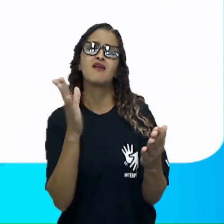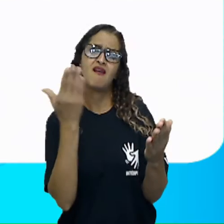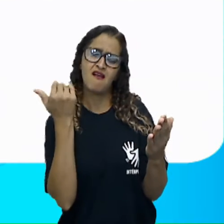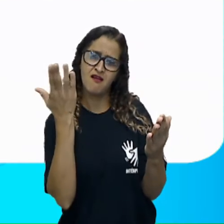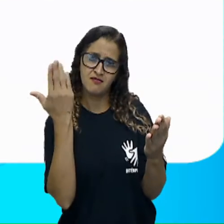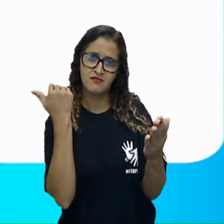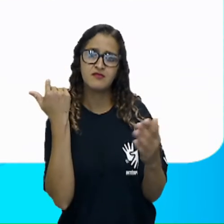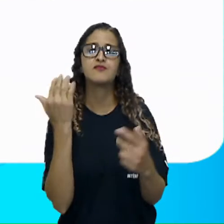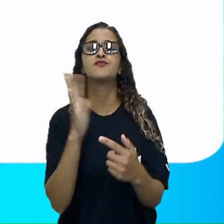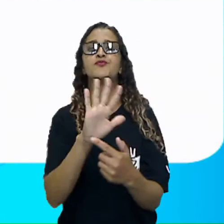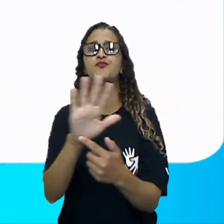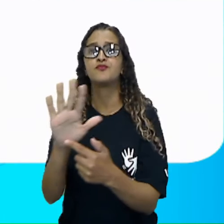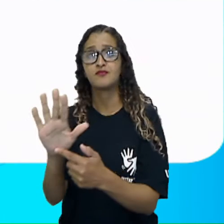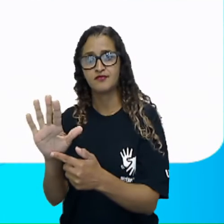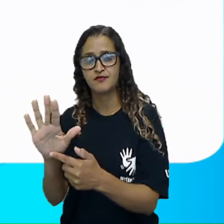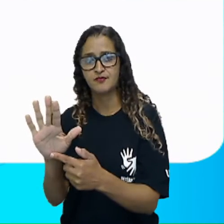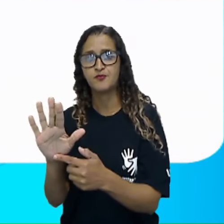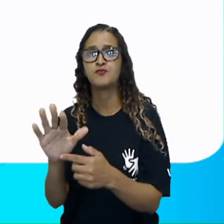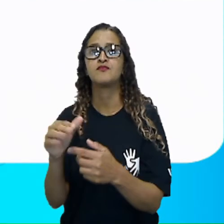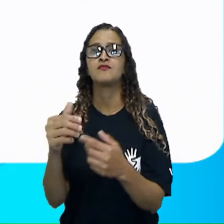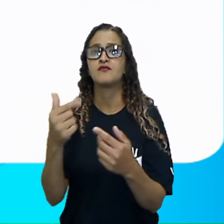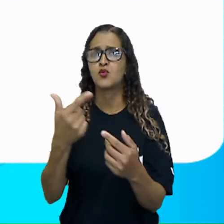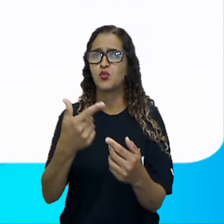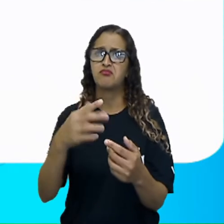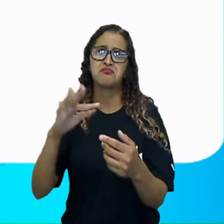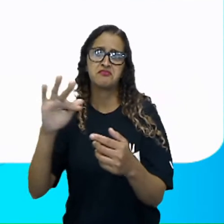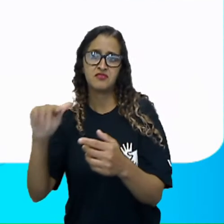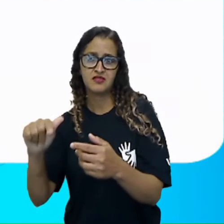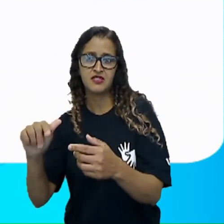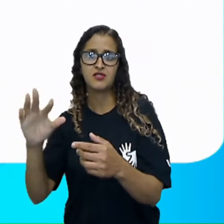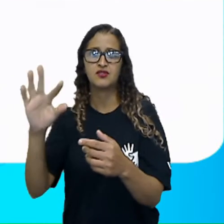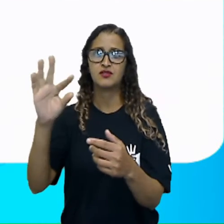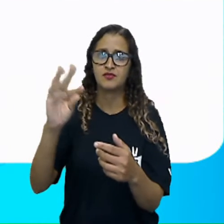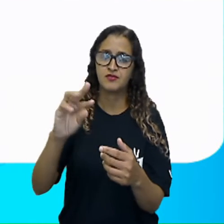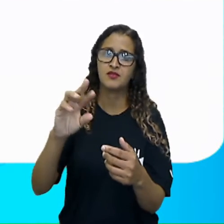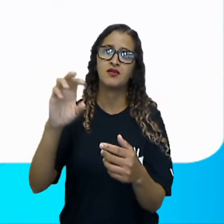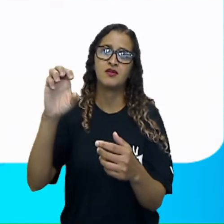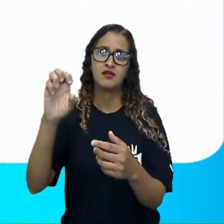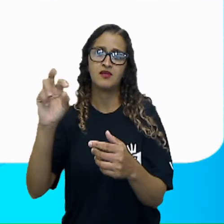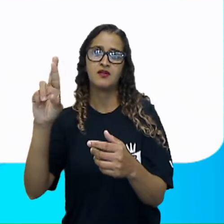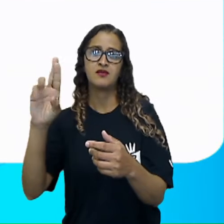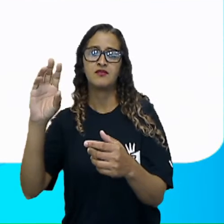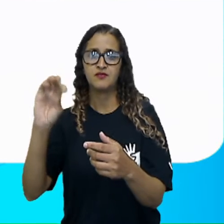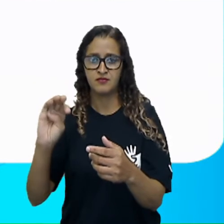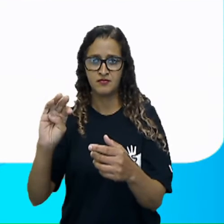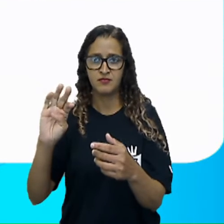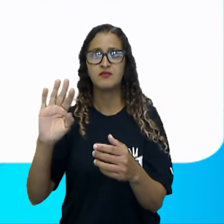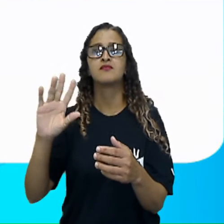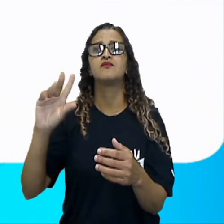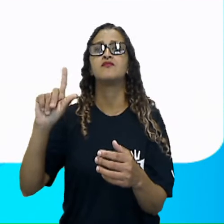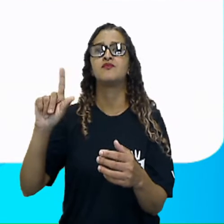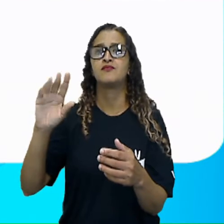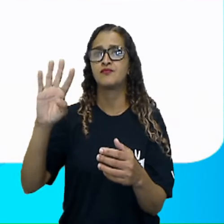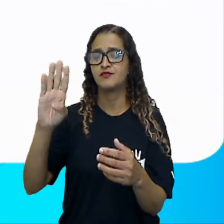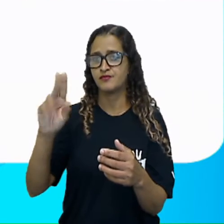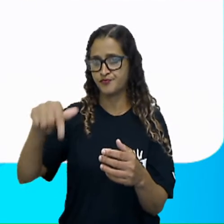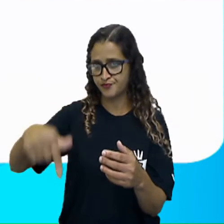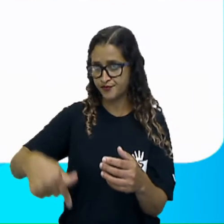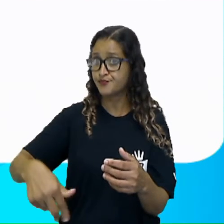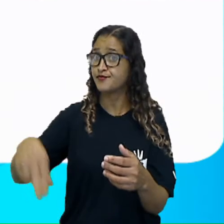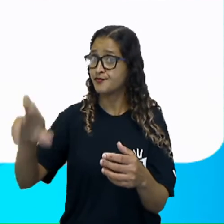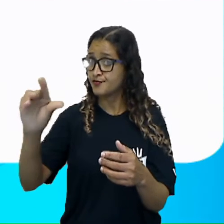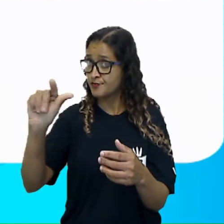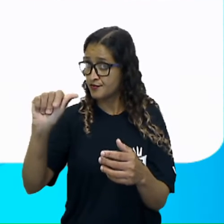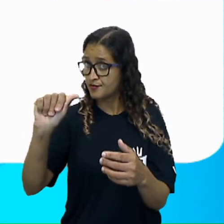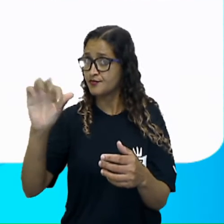pouco, 2, 7, 3 e 4 são numerais